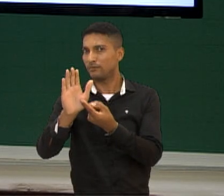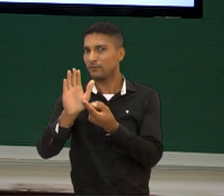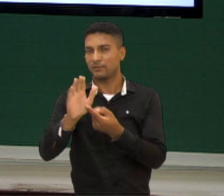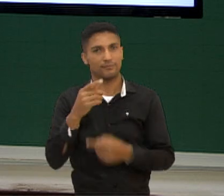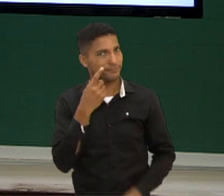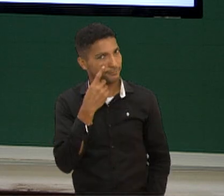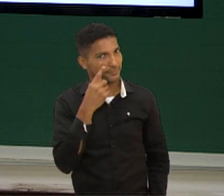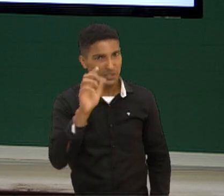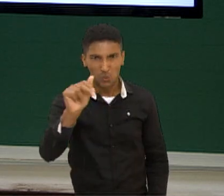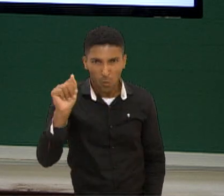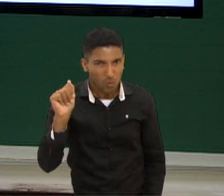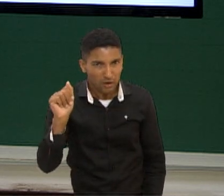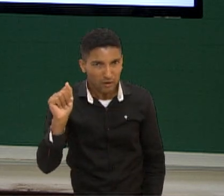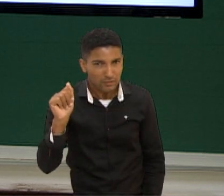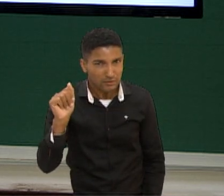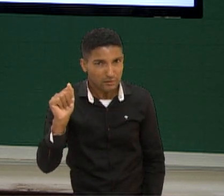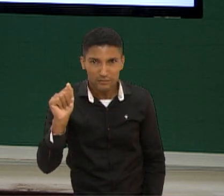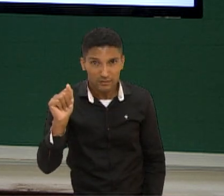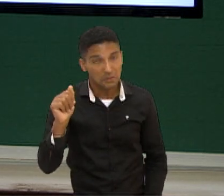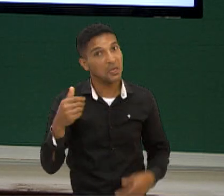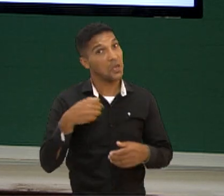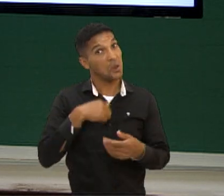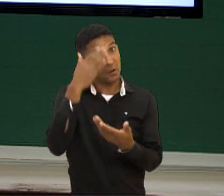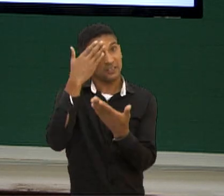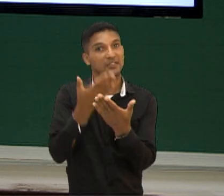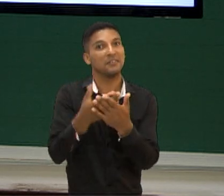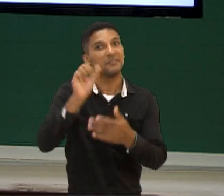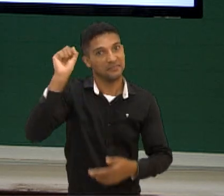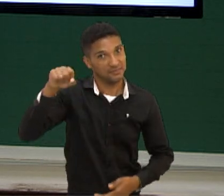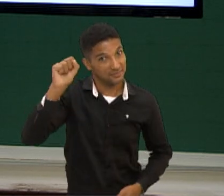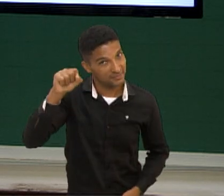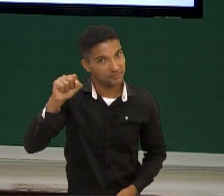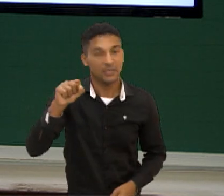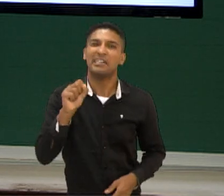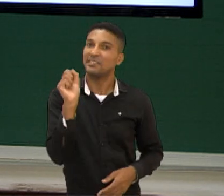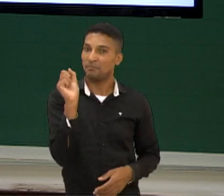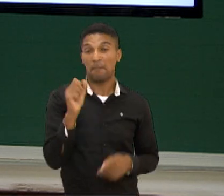de uma dança de quadrilha? Eu acredito que sim, né? Mas se não,